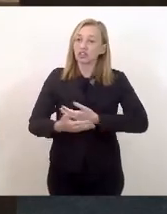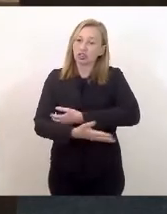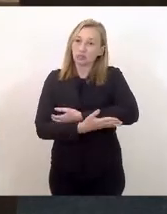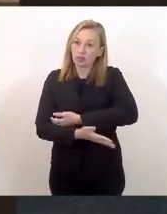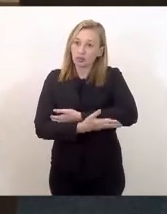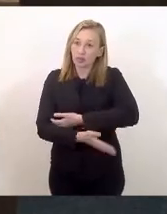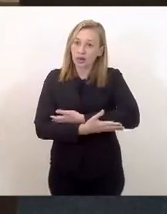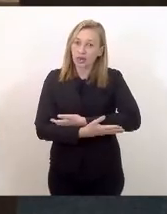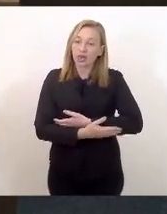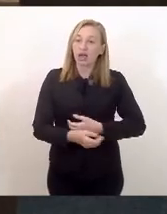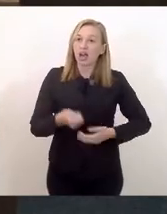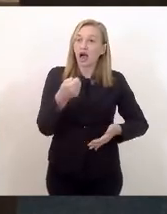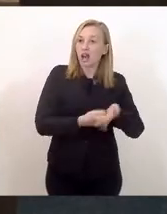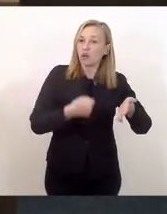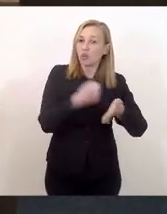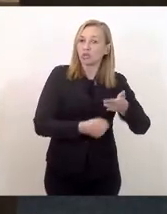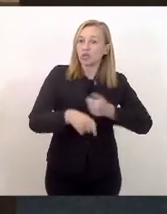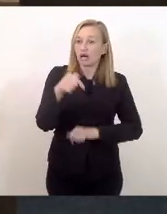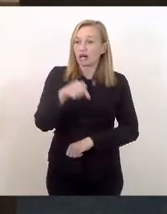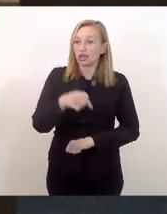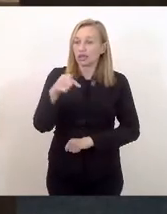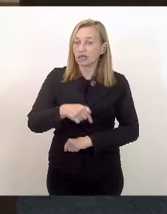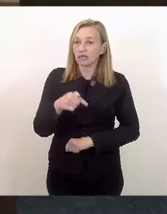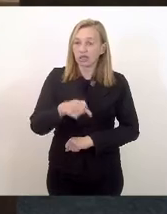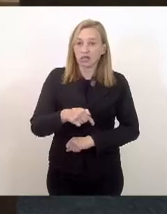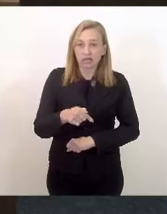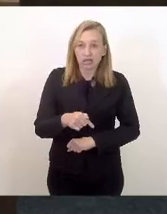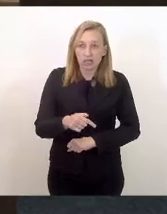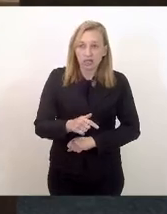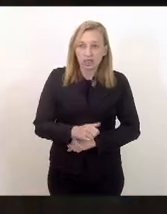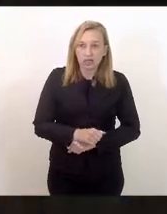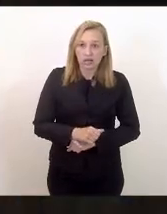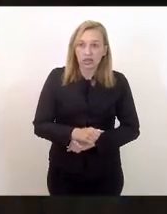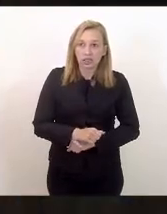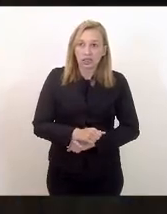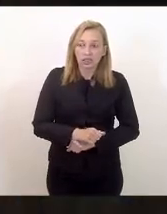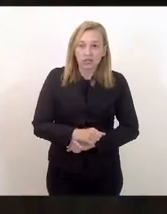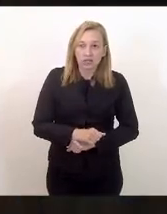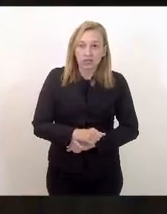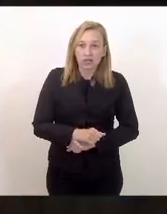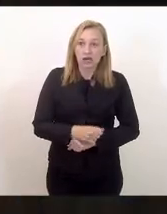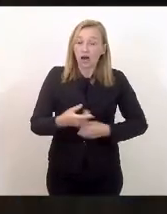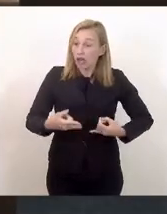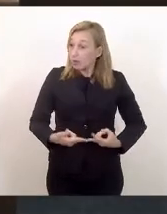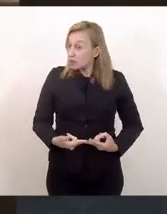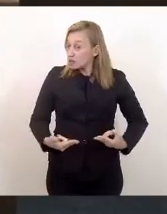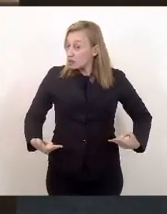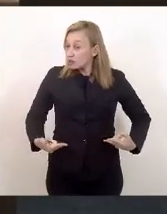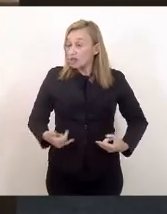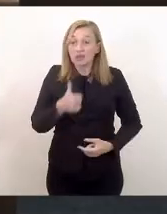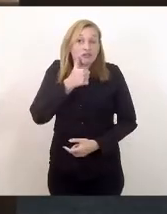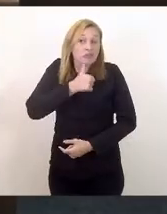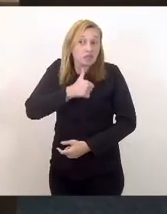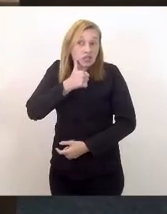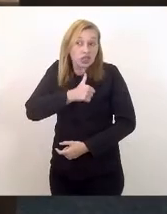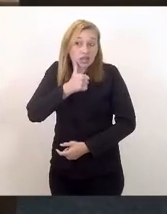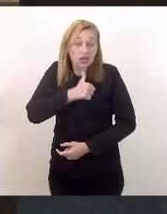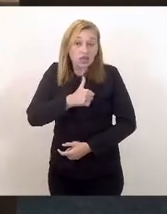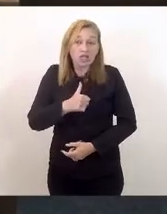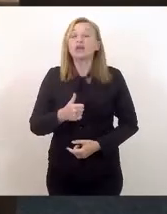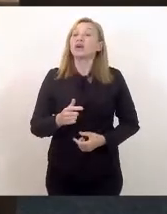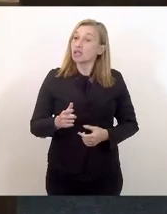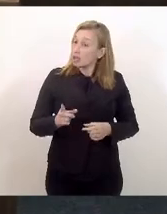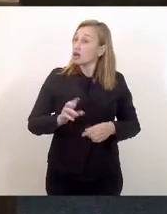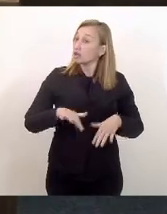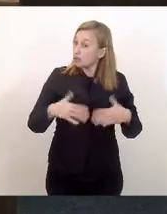a luta aqui das mulheres, tá querendo incluir esses absorvente higiênico feminino. É isso? Então, vamos dar,